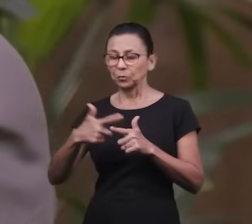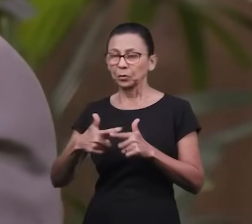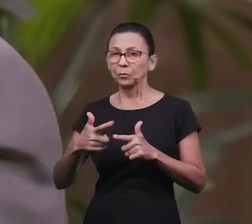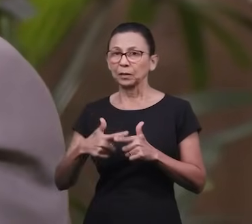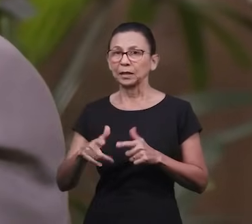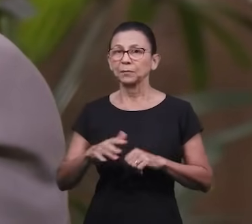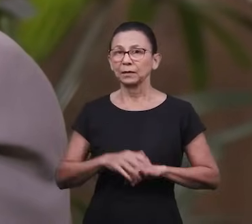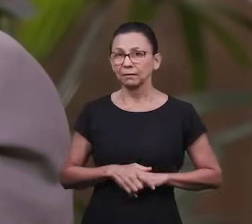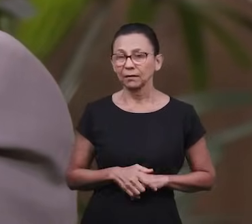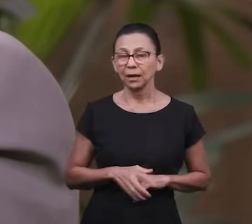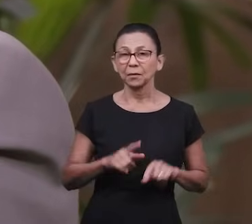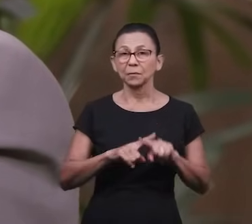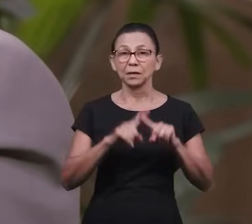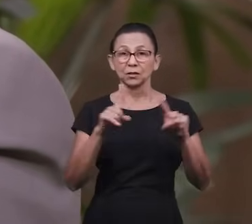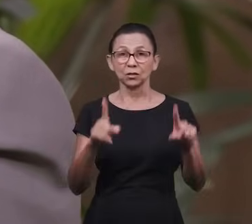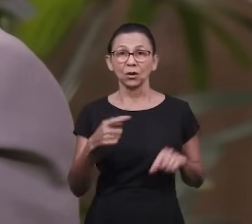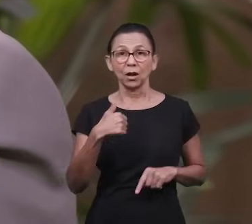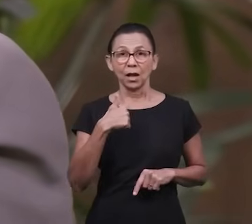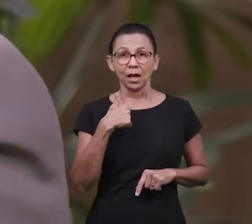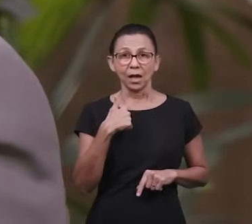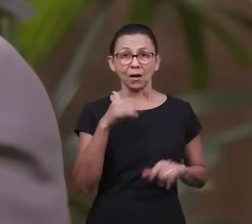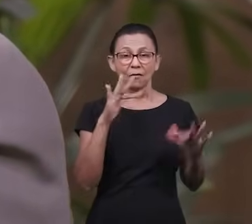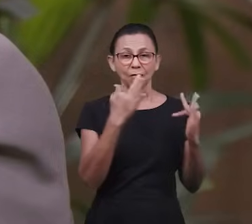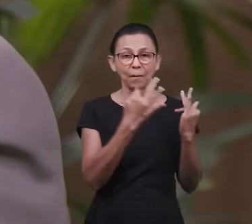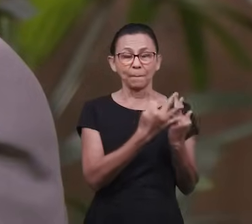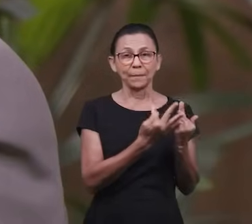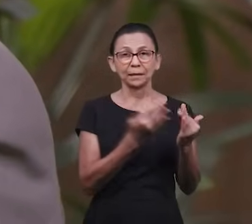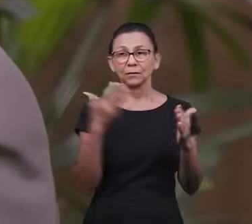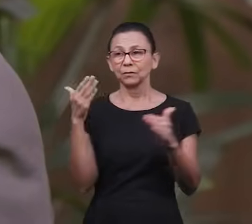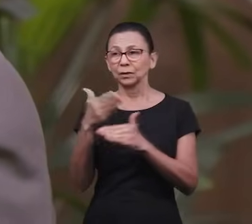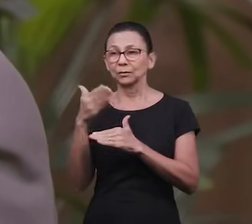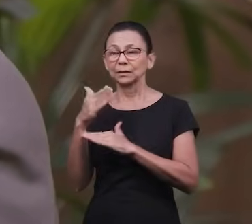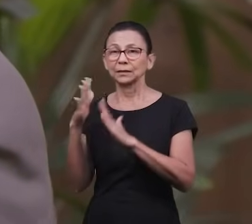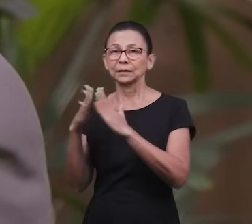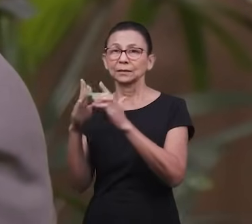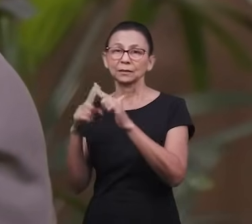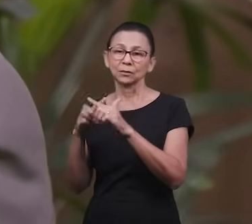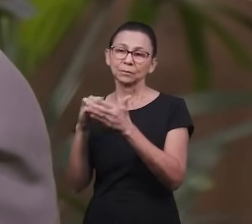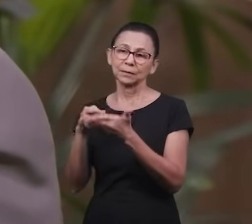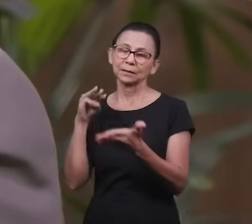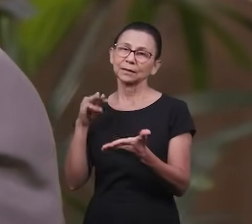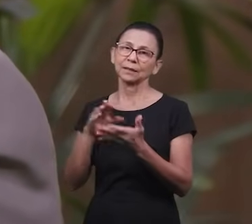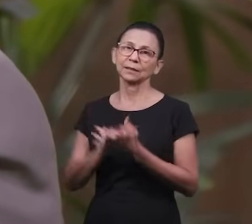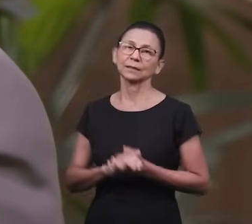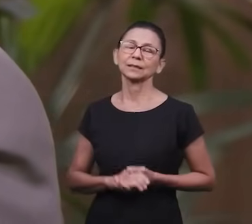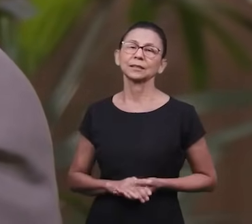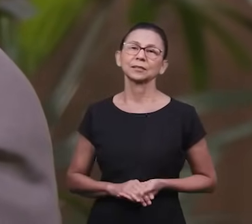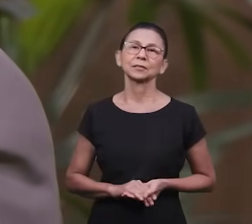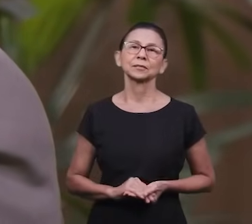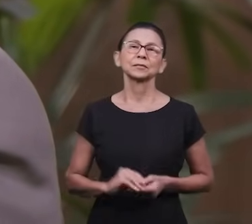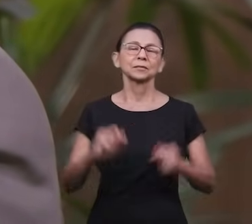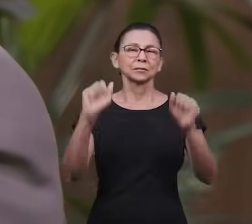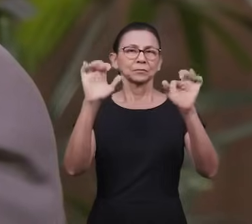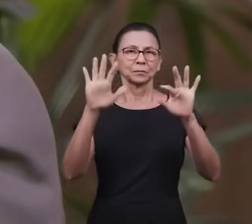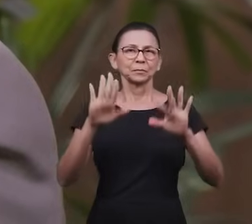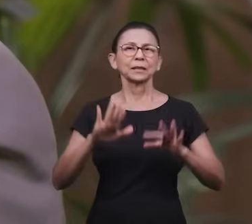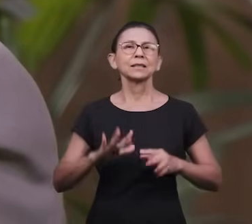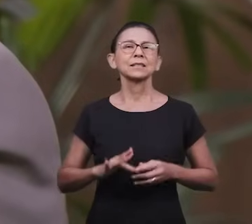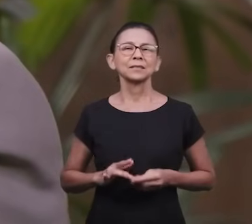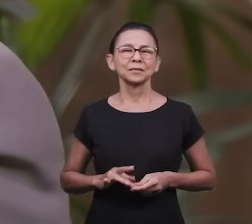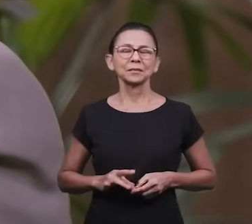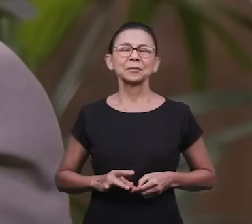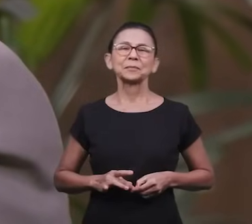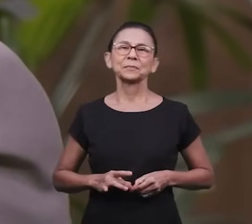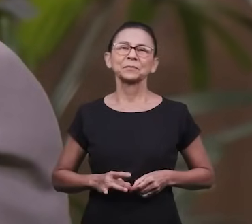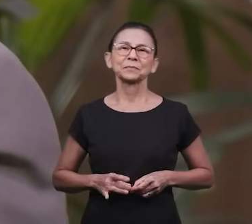me recuperando, mas eu vou ficar nessa igreja, que aí veio ele, 2 filhas e a esposa. 4 pessoas, uma benção que Deus